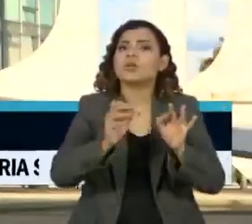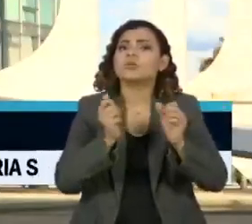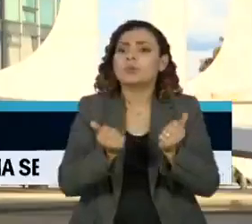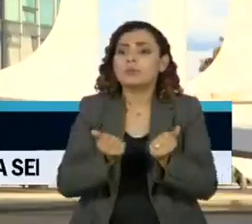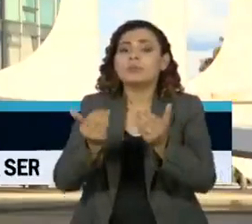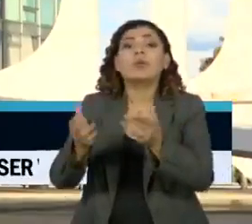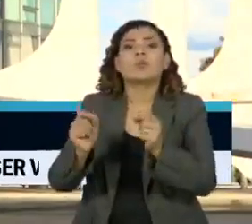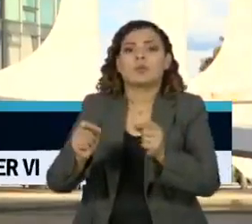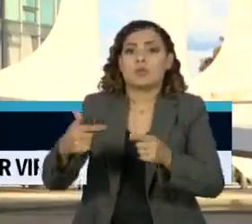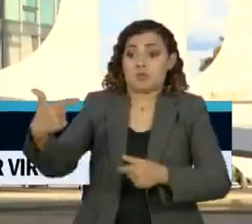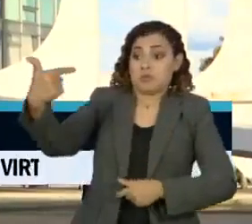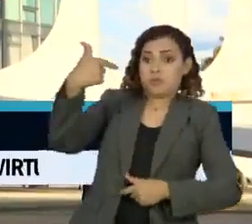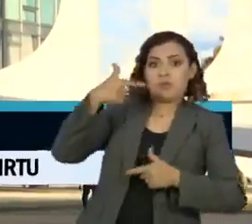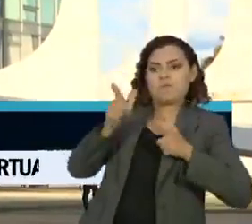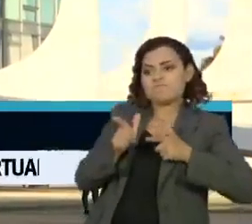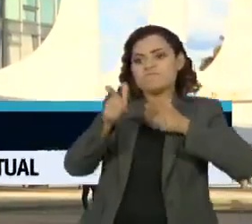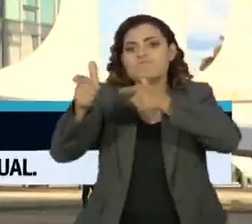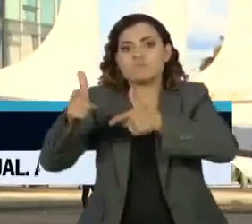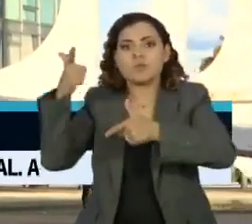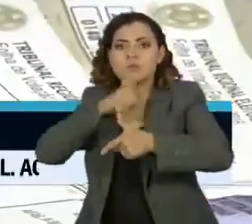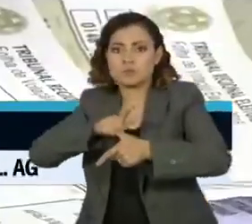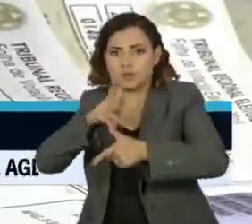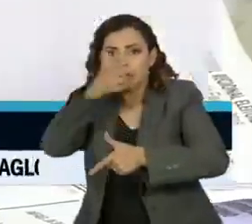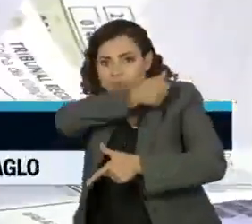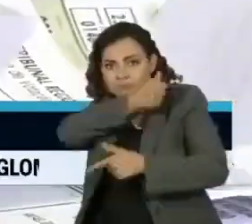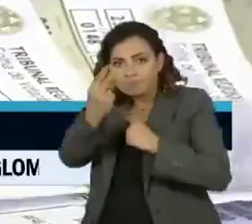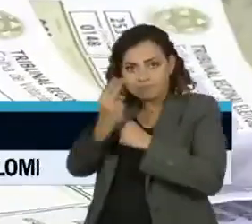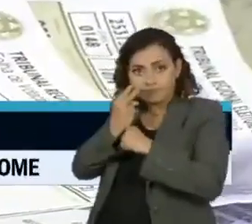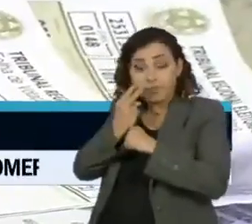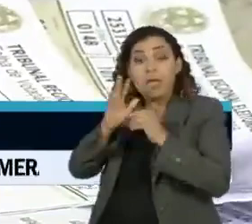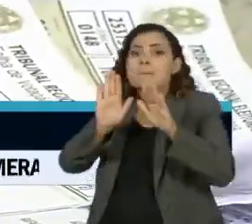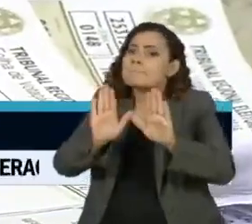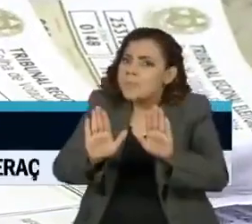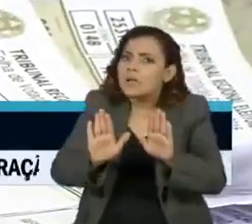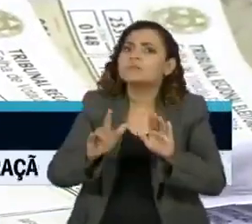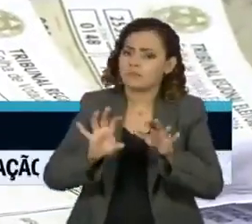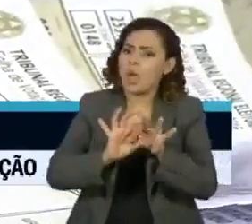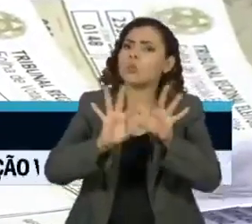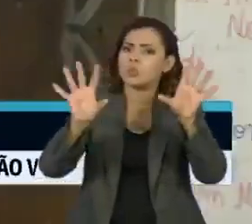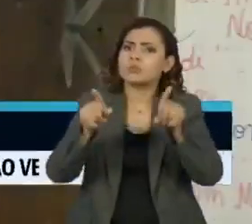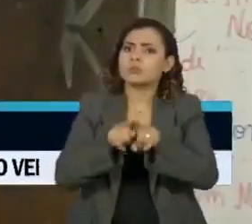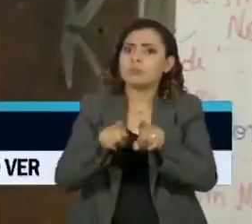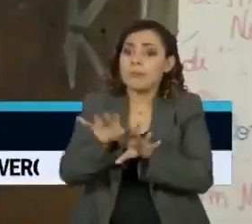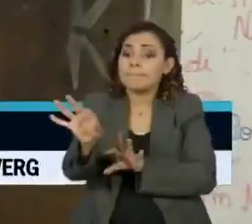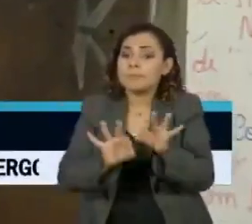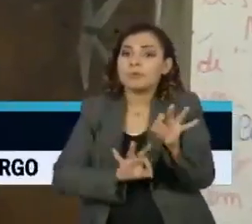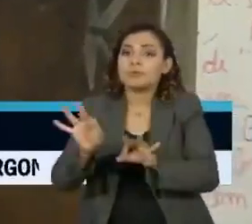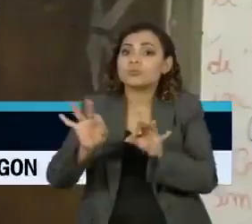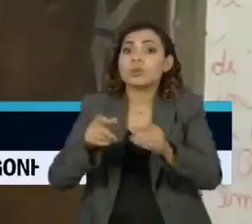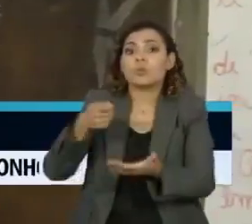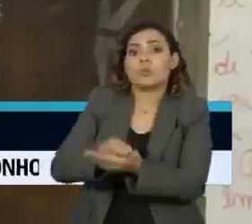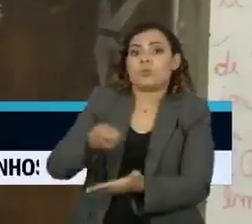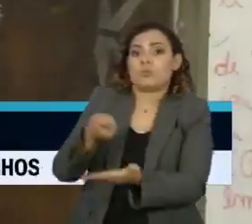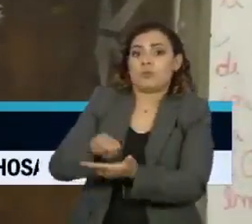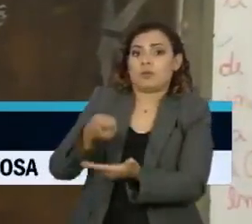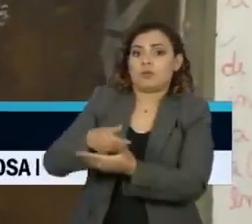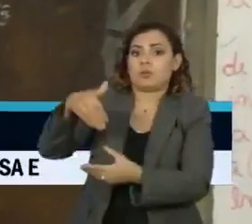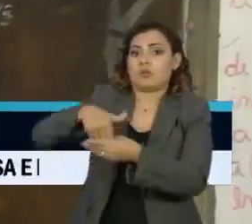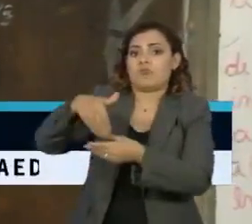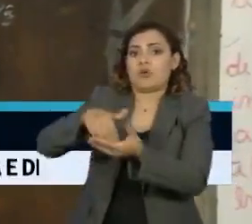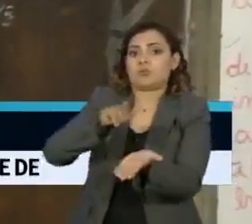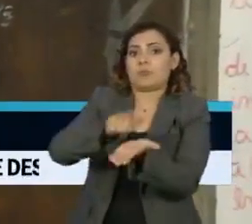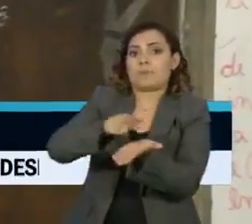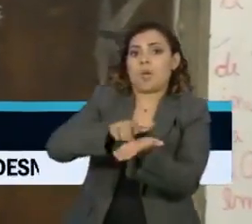excludente de ilicitude às Forças de segurança e defende a votação do projeto que torna obrigatório o voto